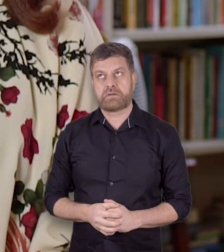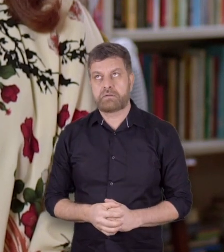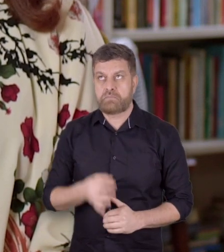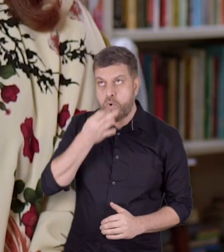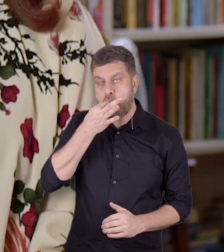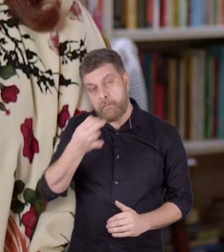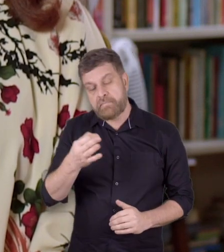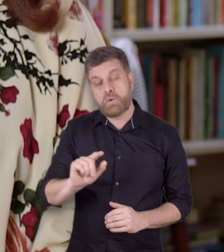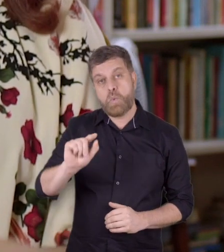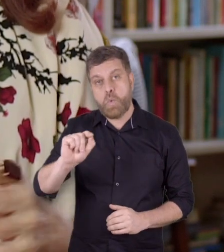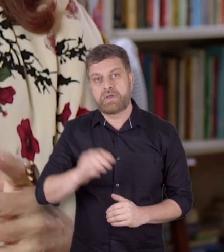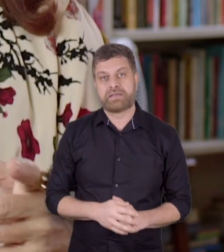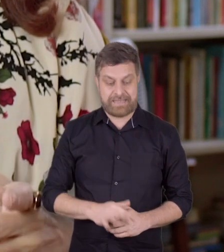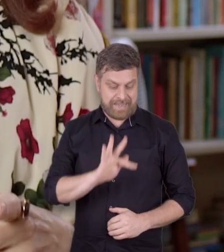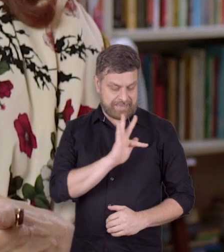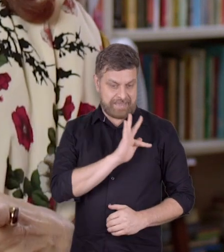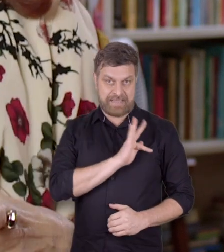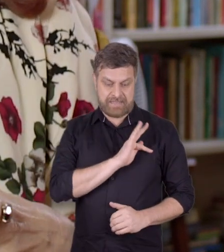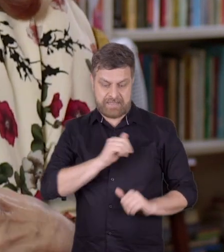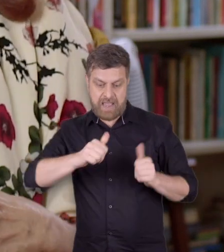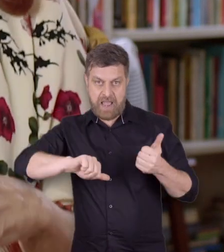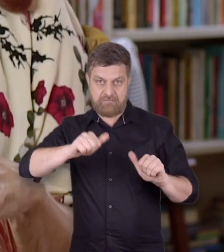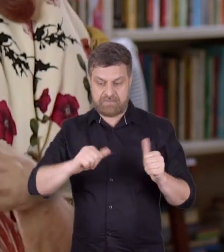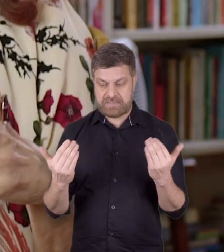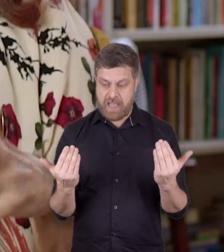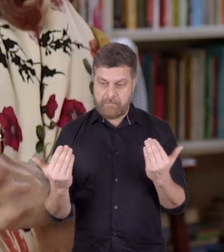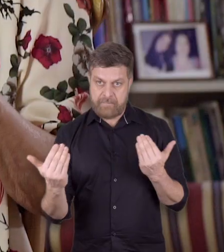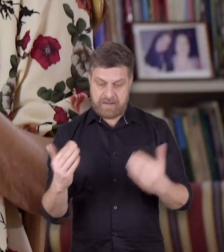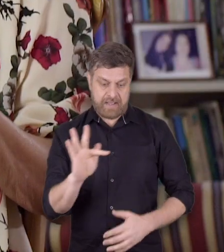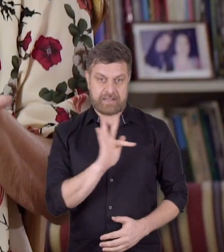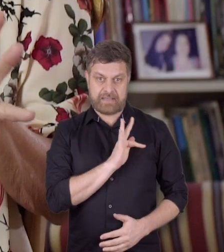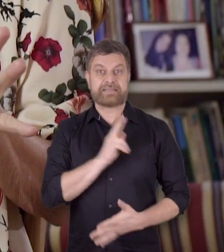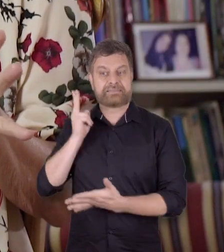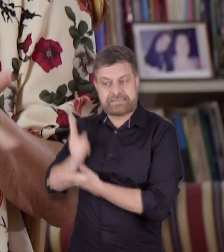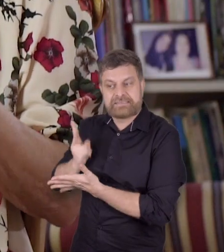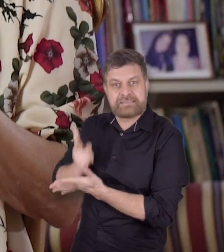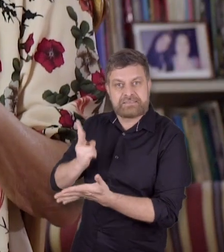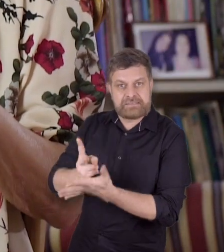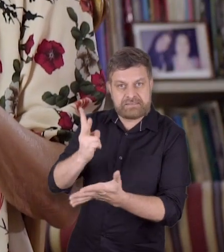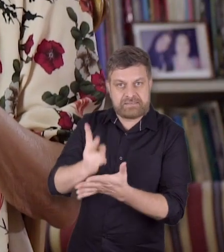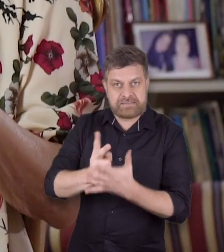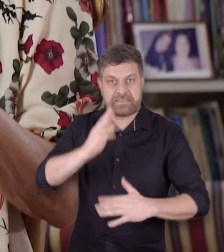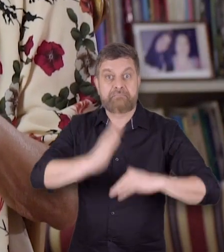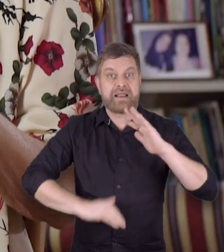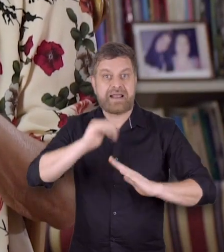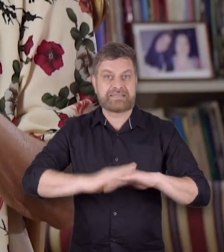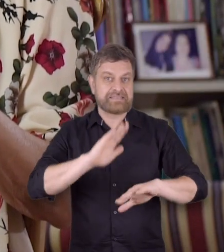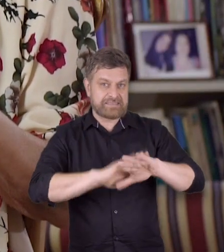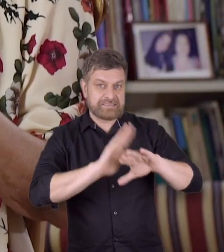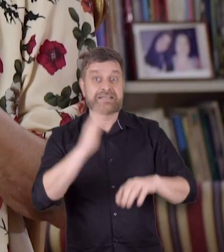como em relação com a técnica. Técnica sempre houve, é um saber